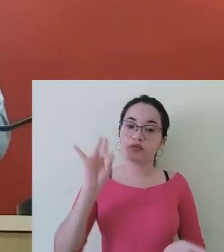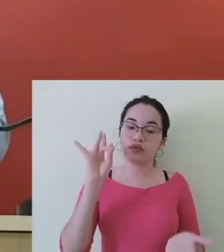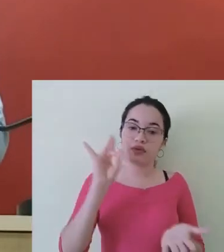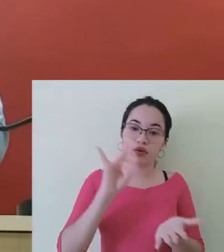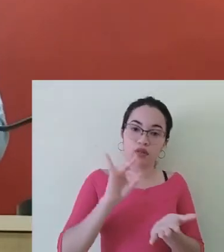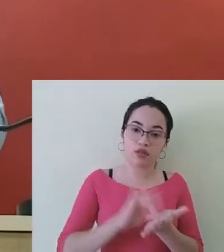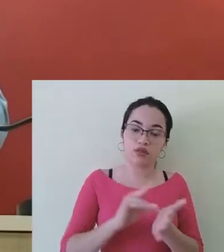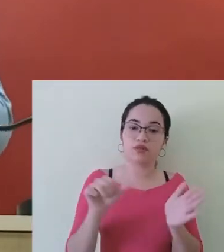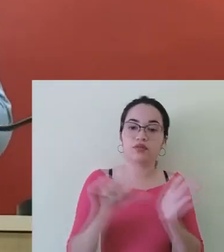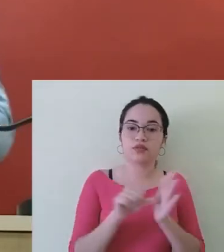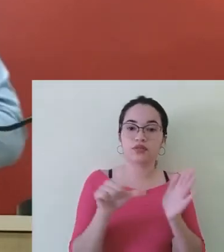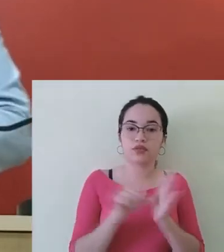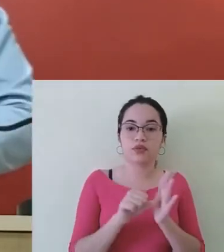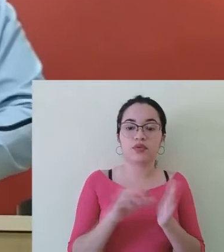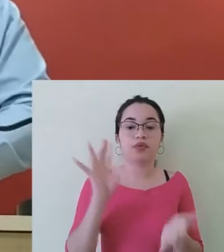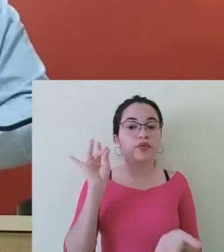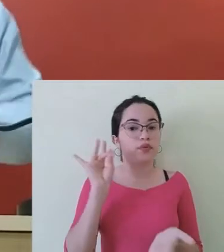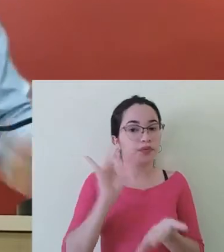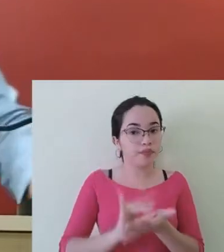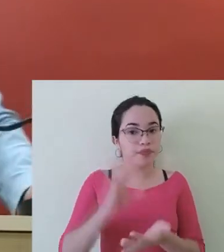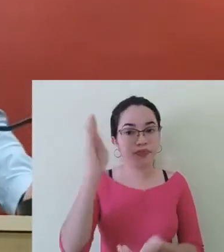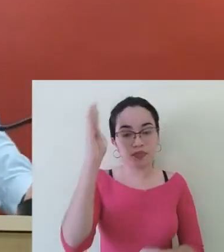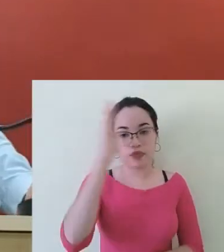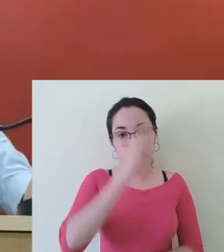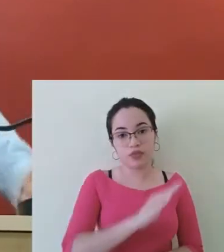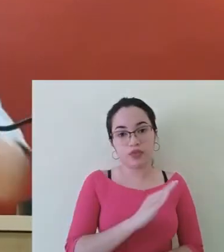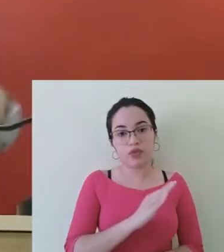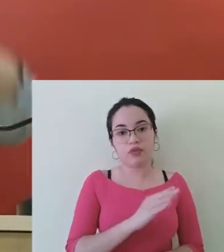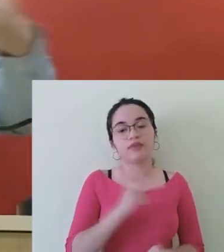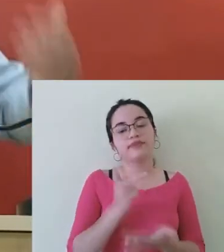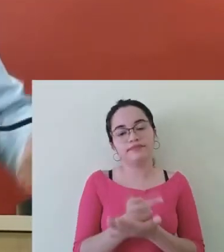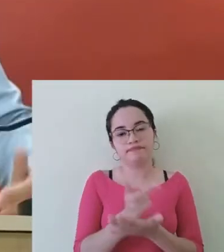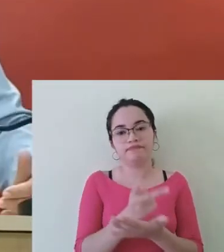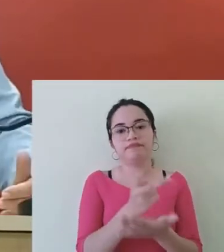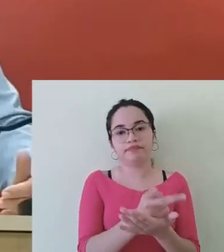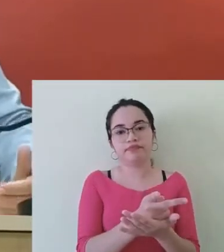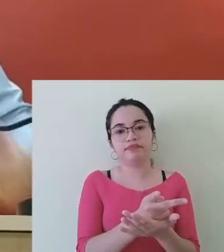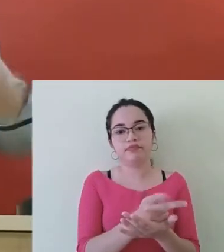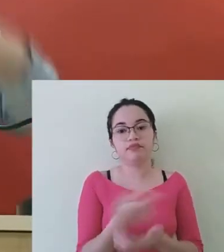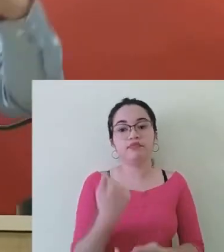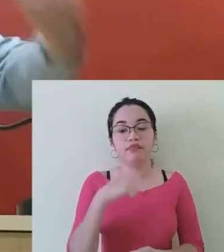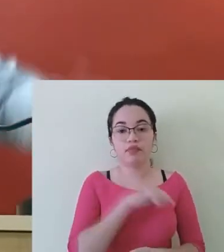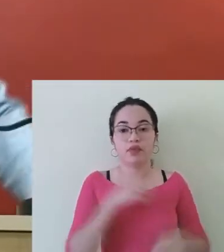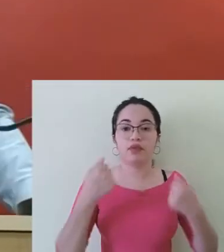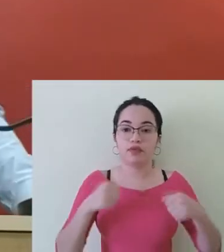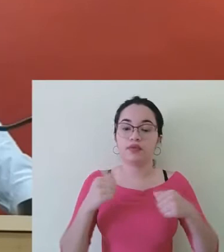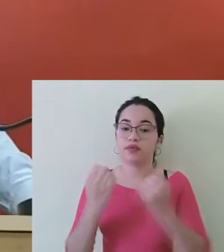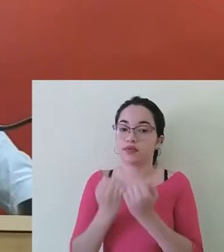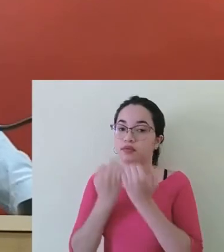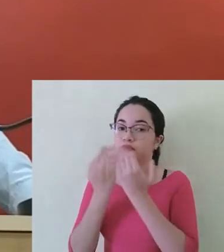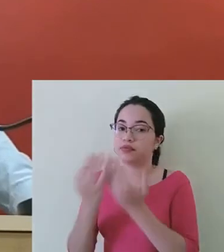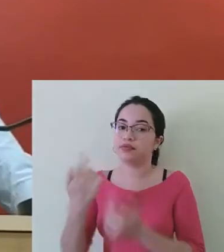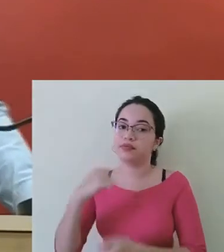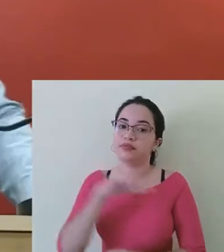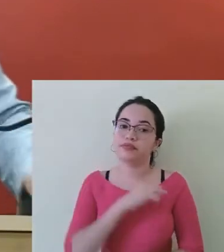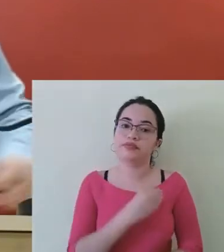a realidade da tentação, a realidade do mal vai permanecer e nós precisamos confessar